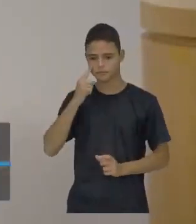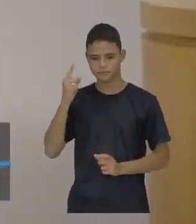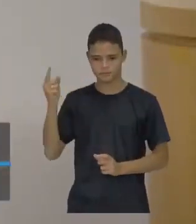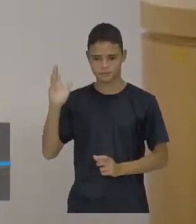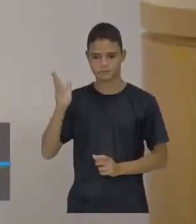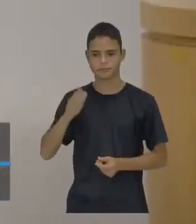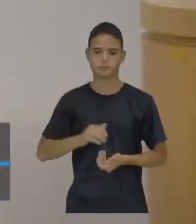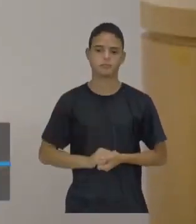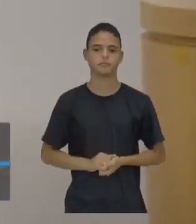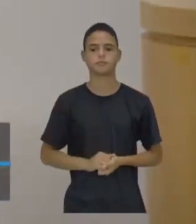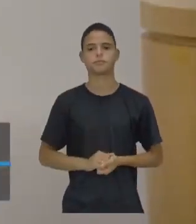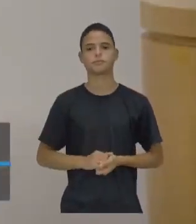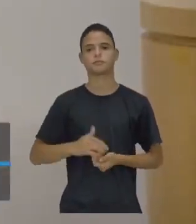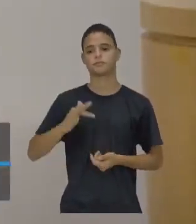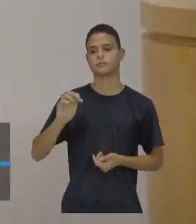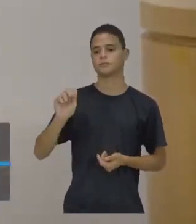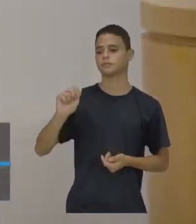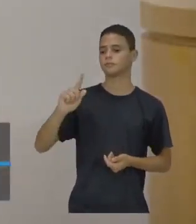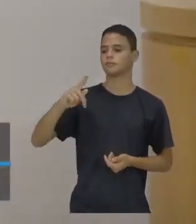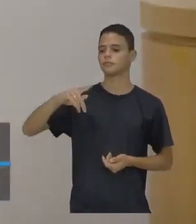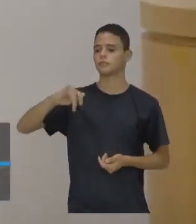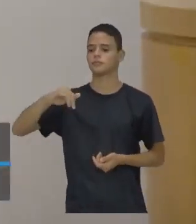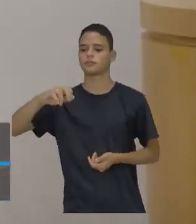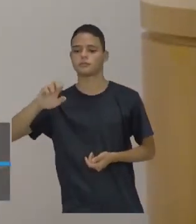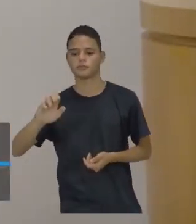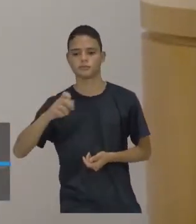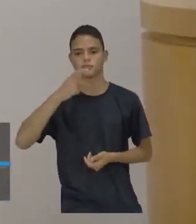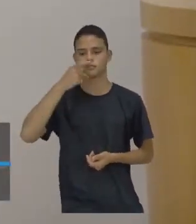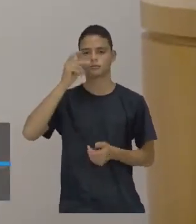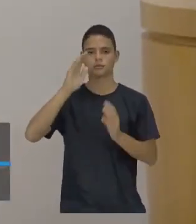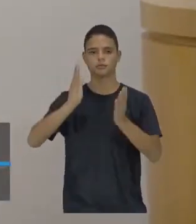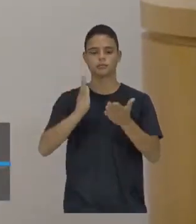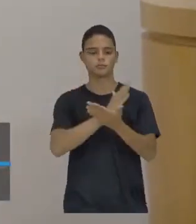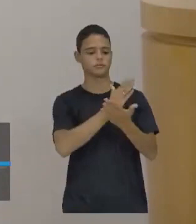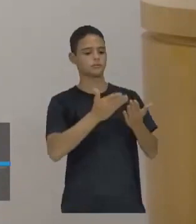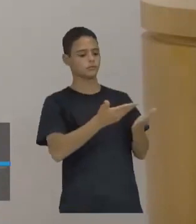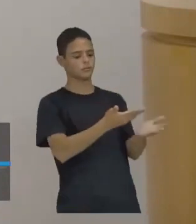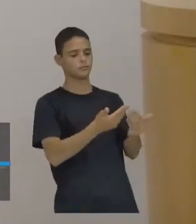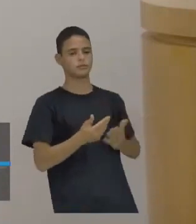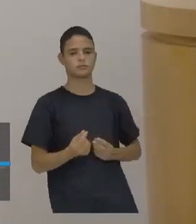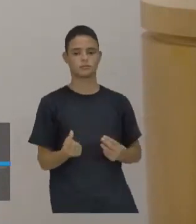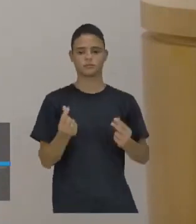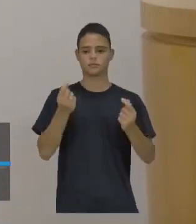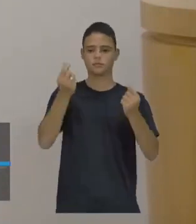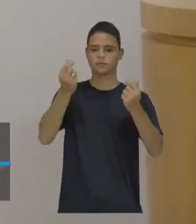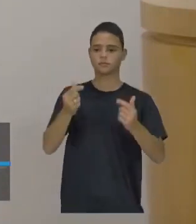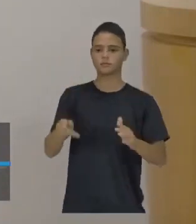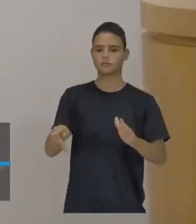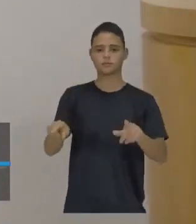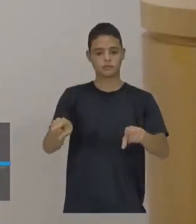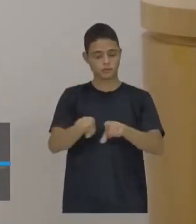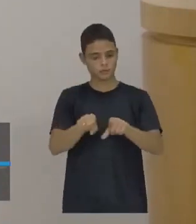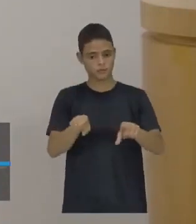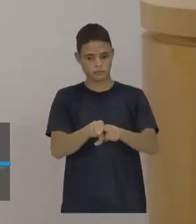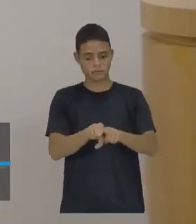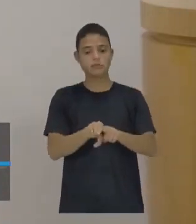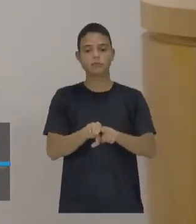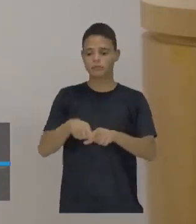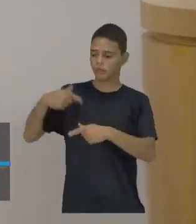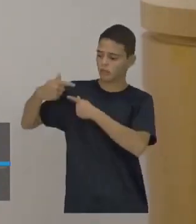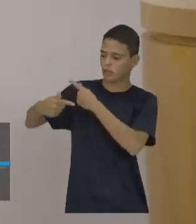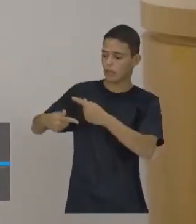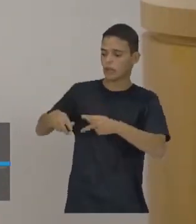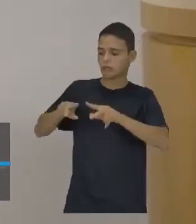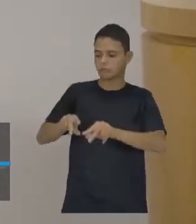né? A Laiana também diz, aos jovens bem-sucedidos e todas as outras palavras, a geração canguru, né? Para